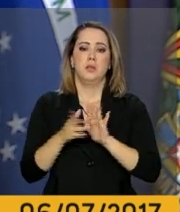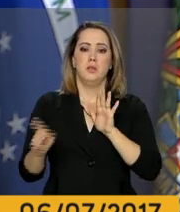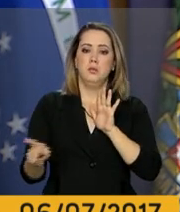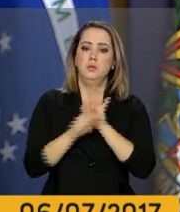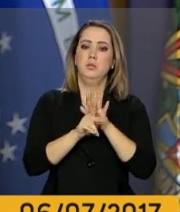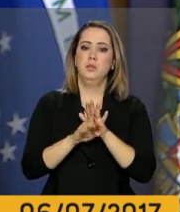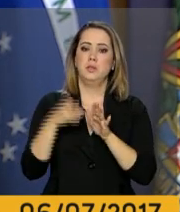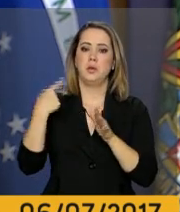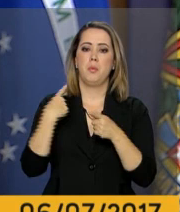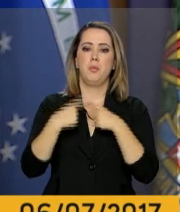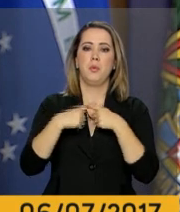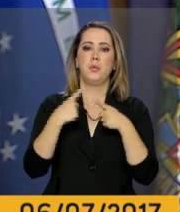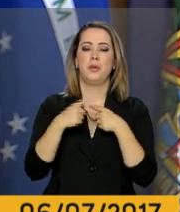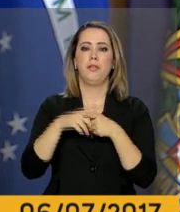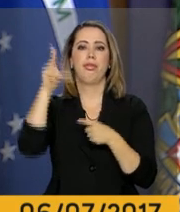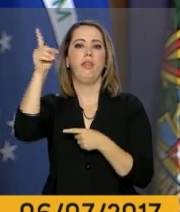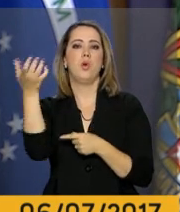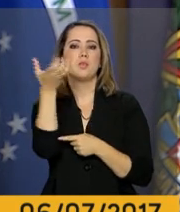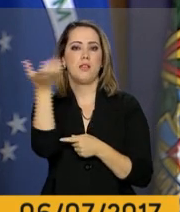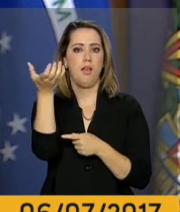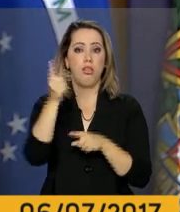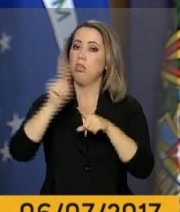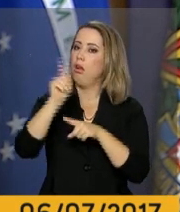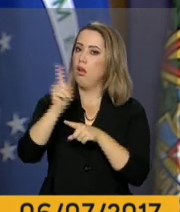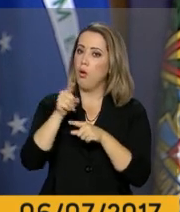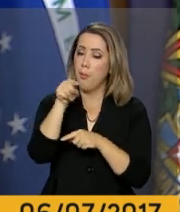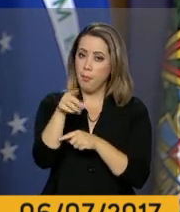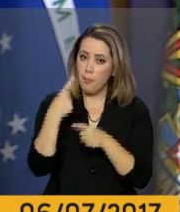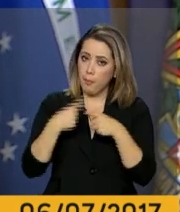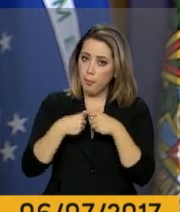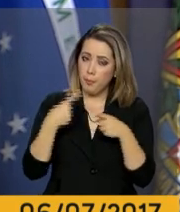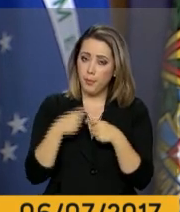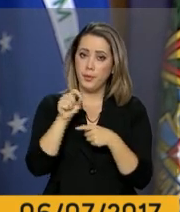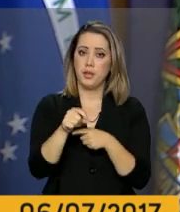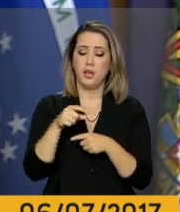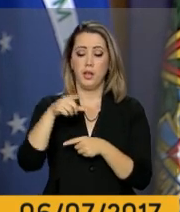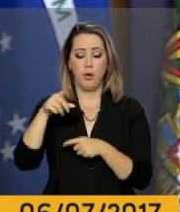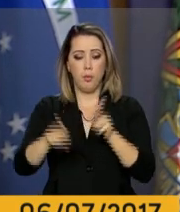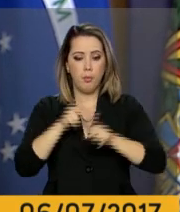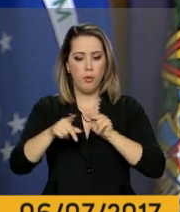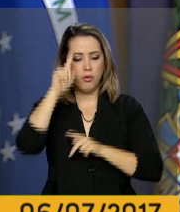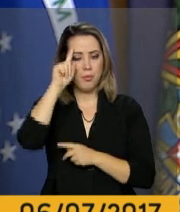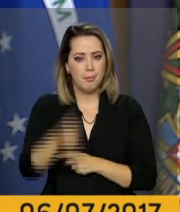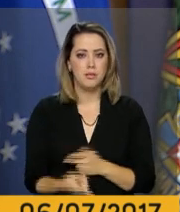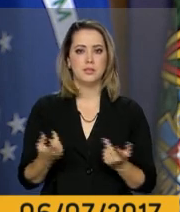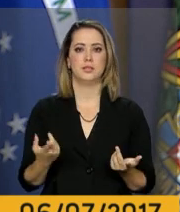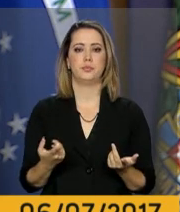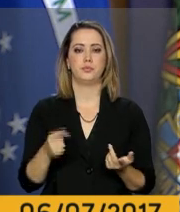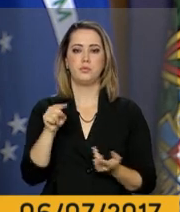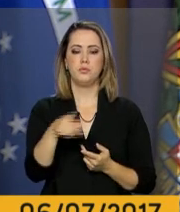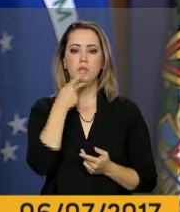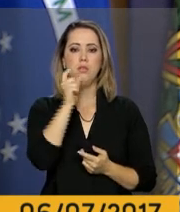centelha divina mas nasceram por disposição por determinação do povo brasileiro eo povo brasileiro